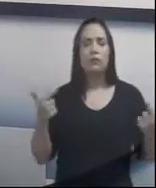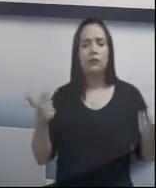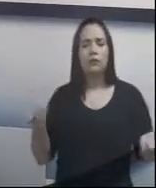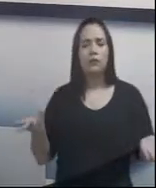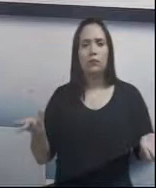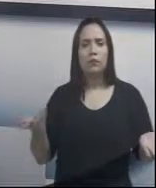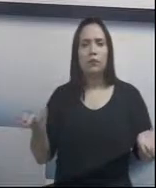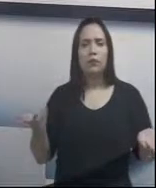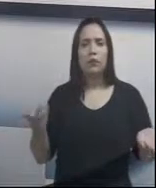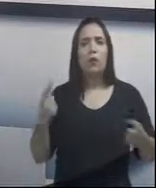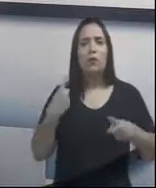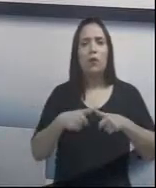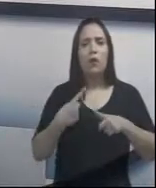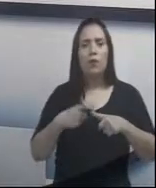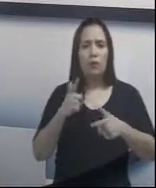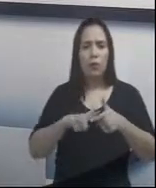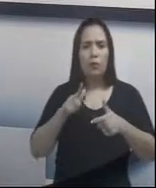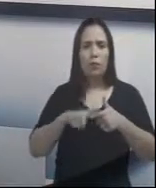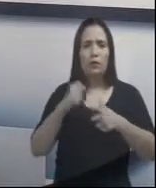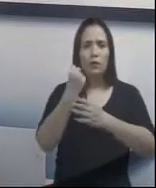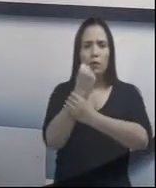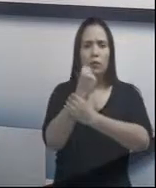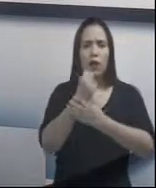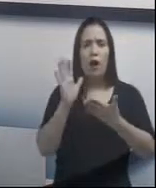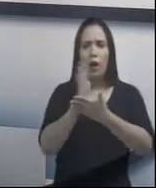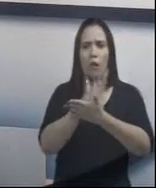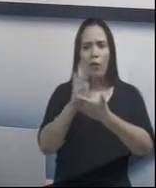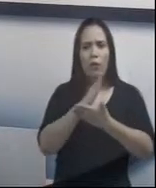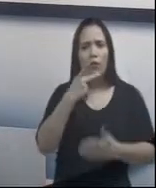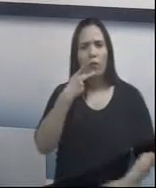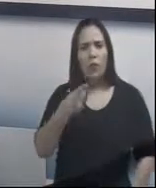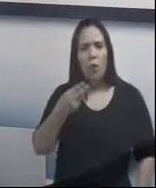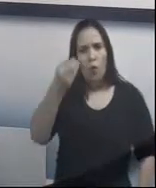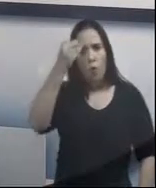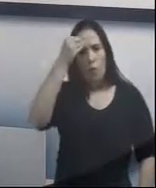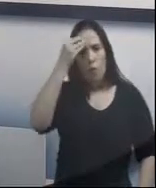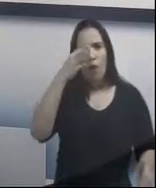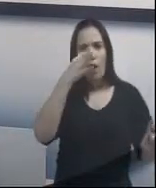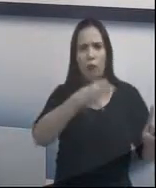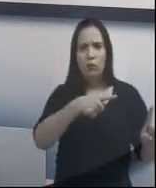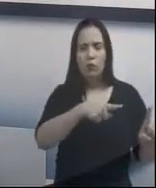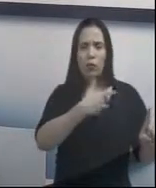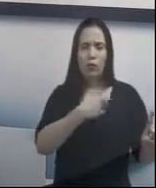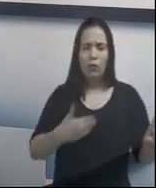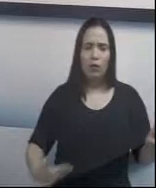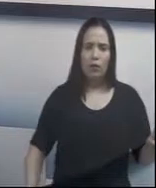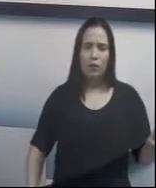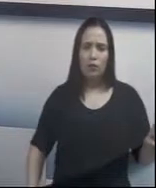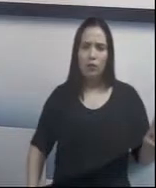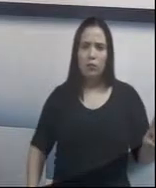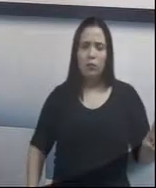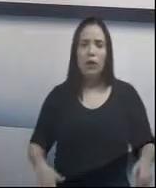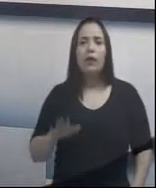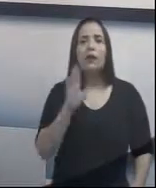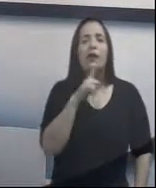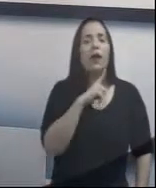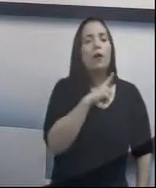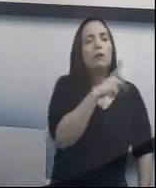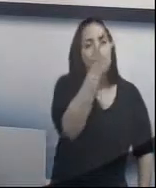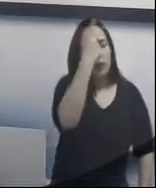chegar nessa situação de segurança, dizer que a culpa é do governador, a gente aceita. O senso comum a gente